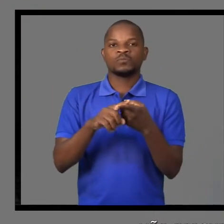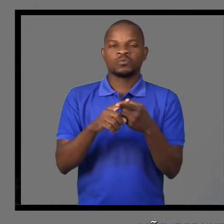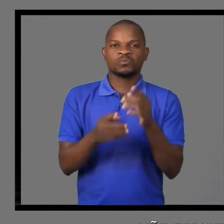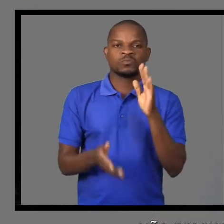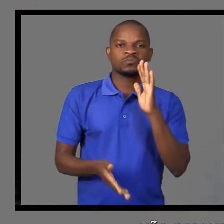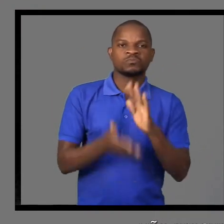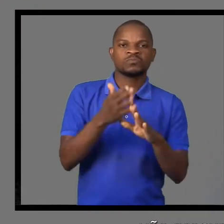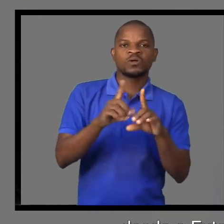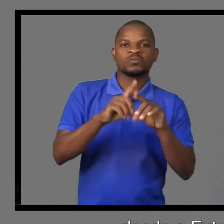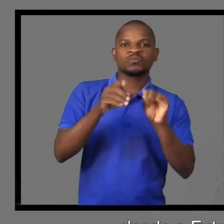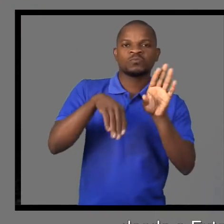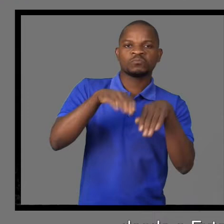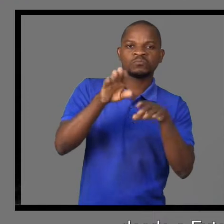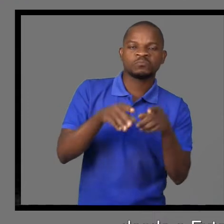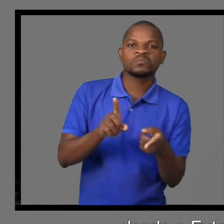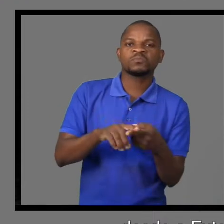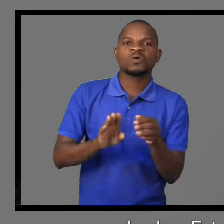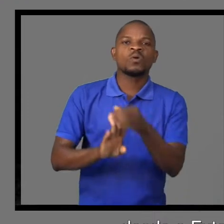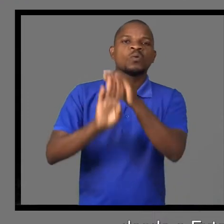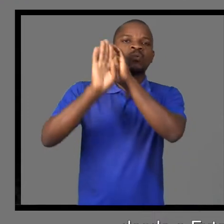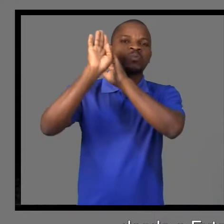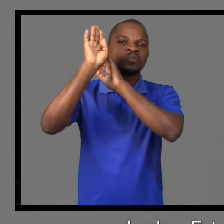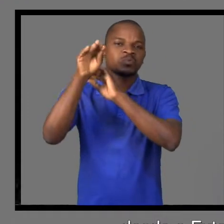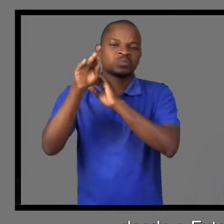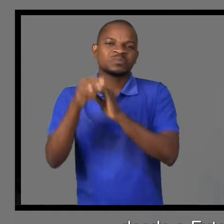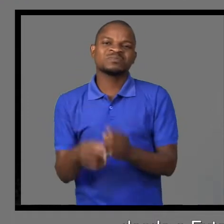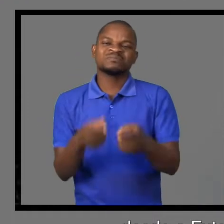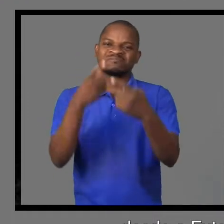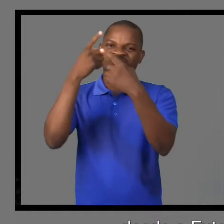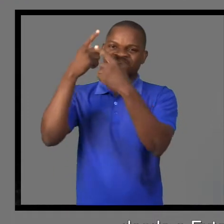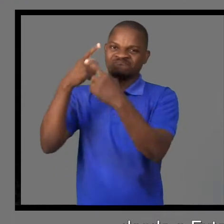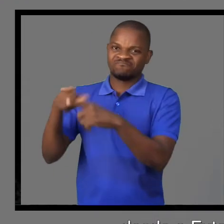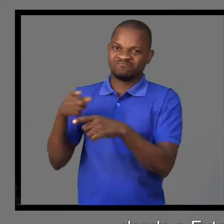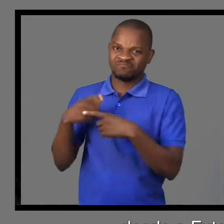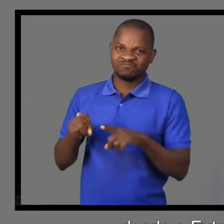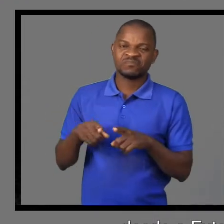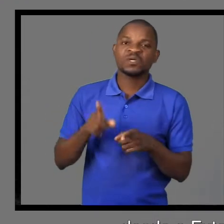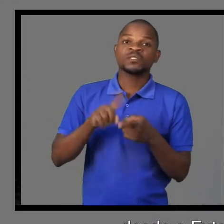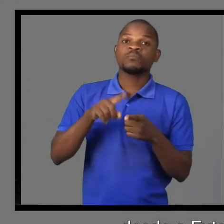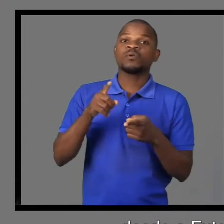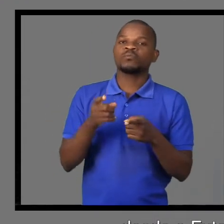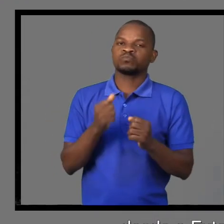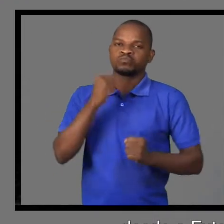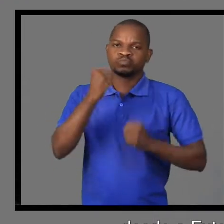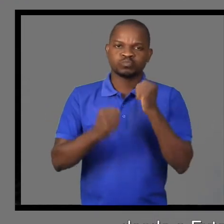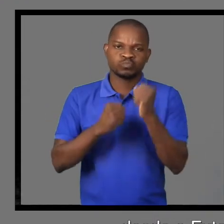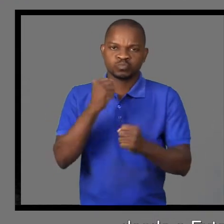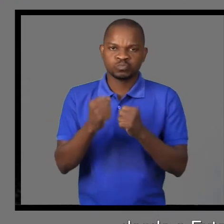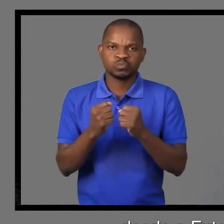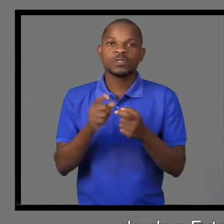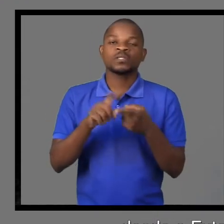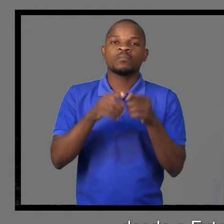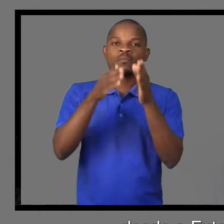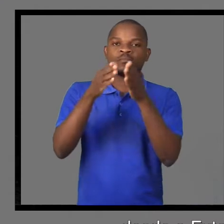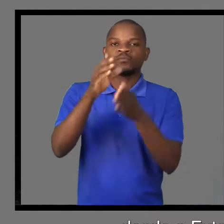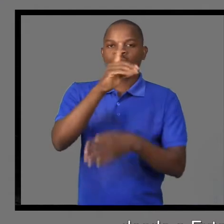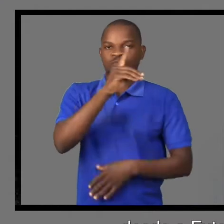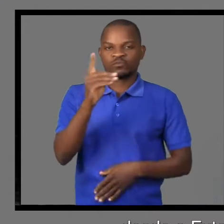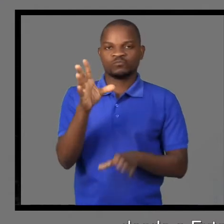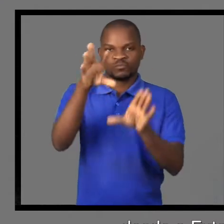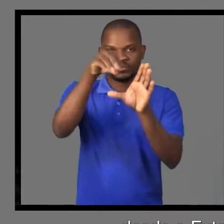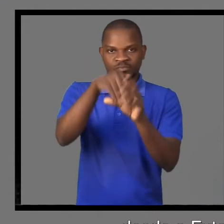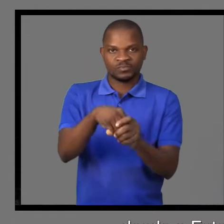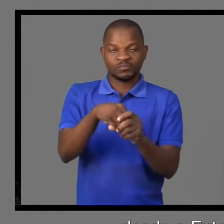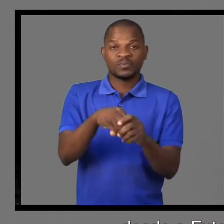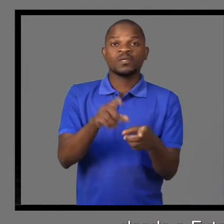evento movimentam, desde o futebol, handball, voleibol, basquetebol, atletismo e